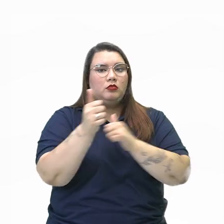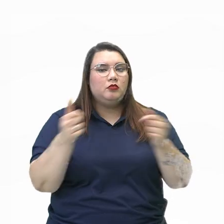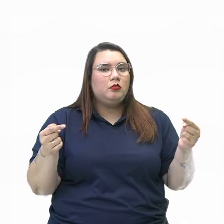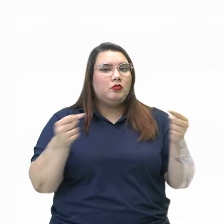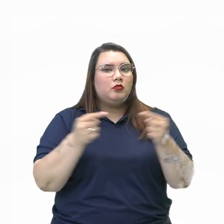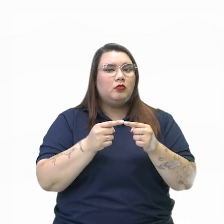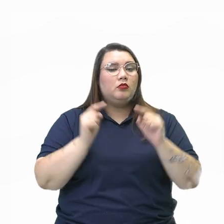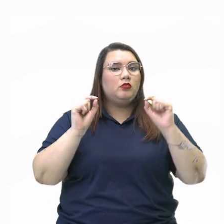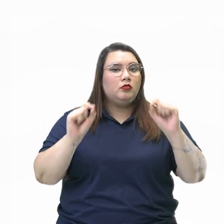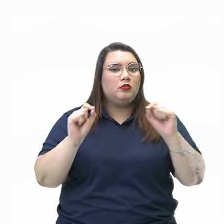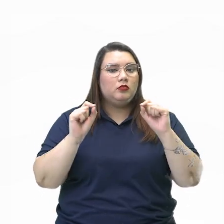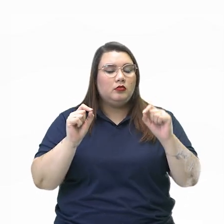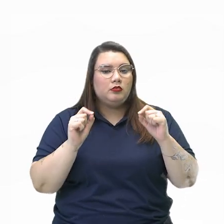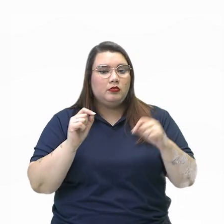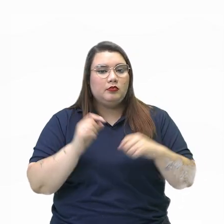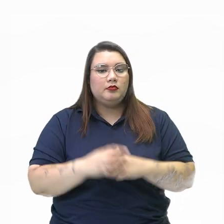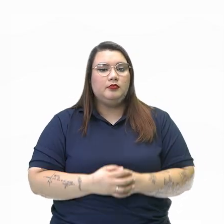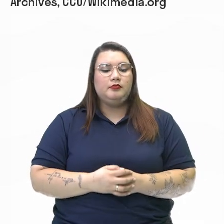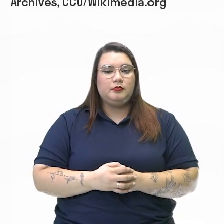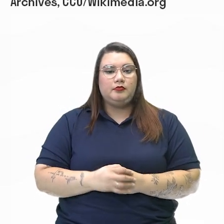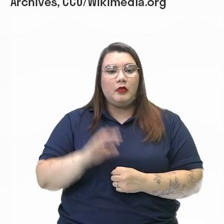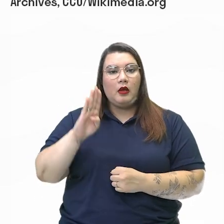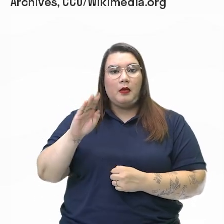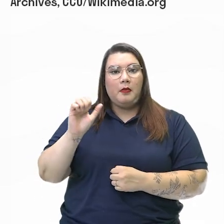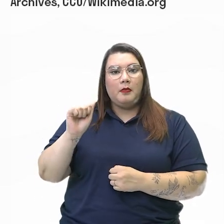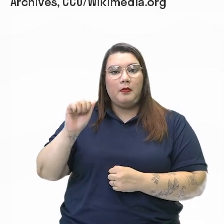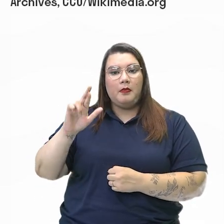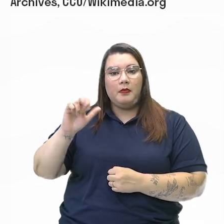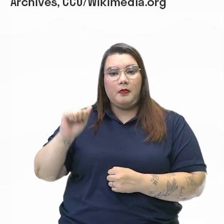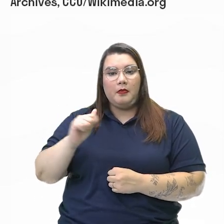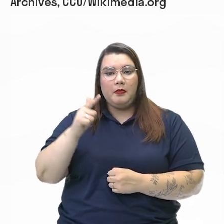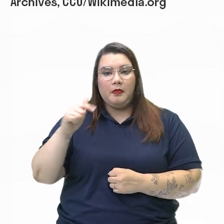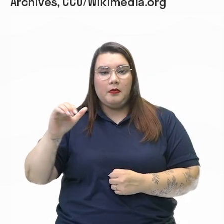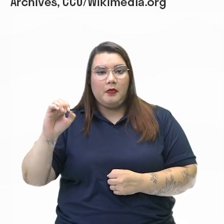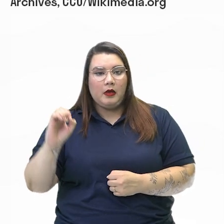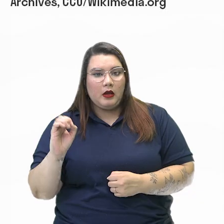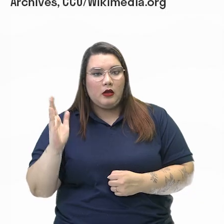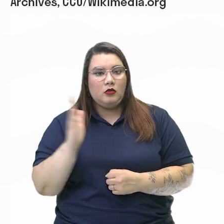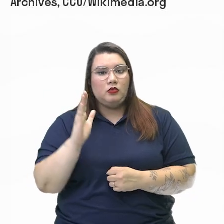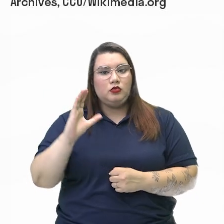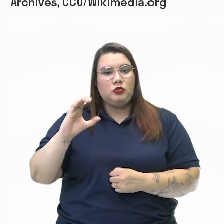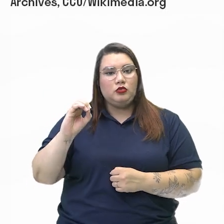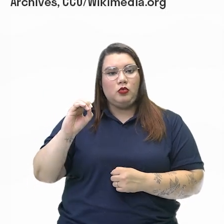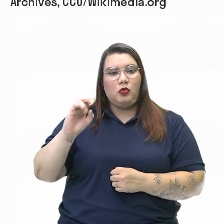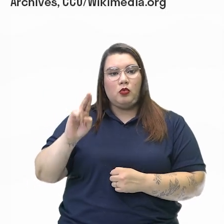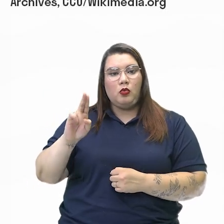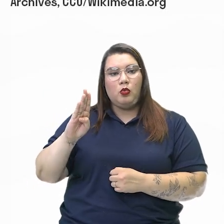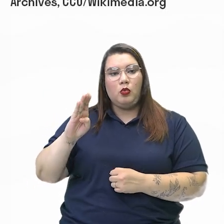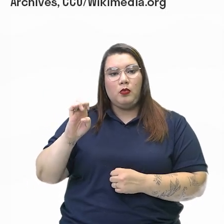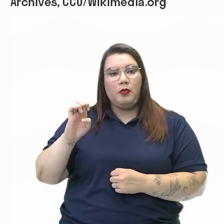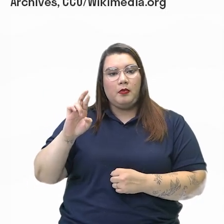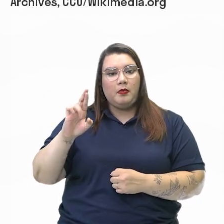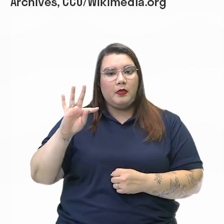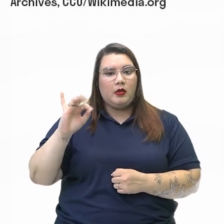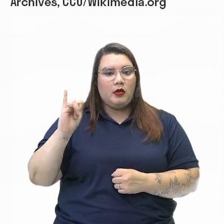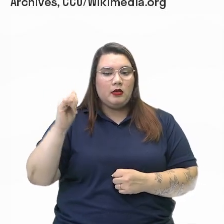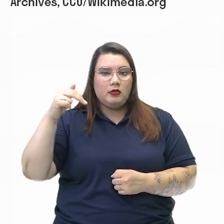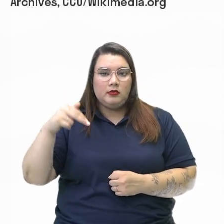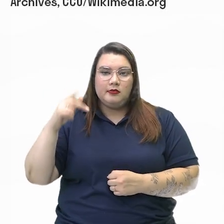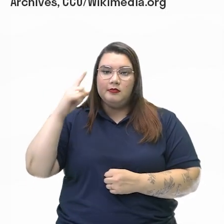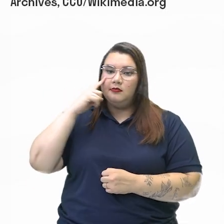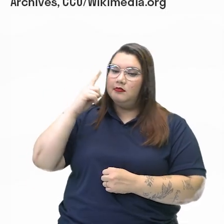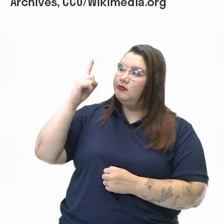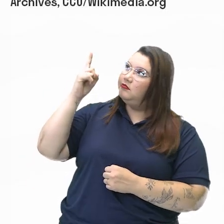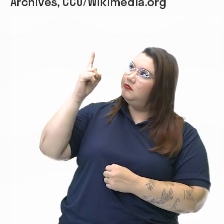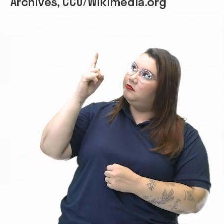é o Barão de Coubertin. O Barão de Coubertin, ele foi o idealizador dos Jogos Olímpicos.